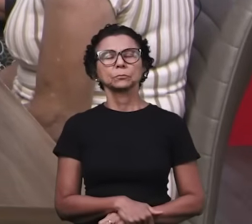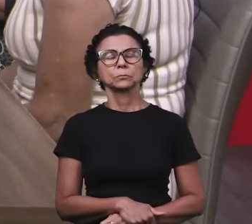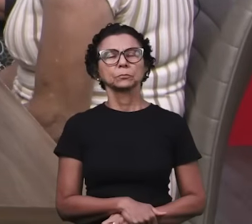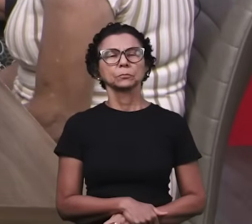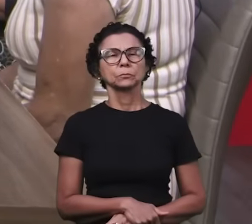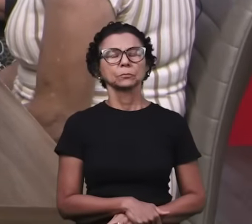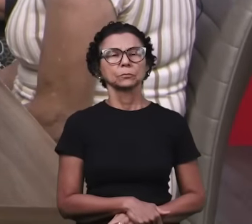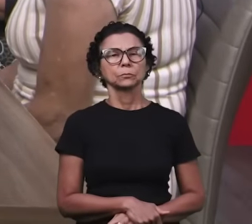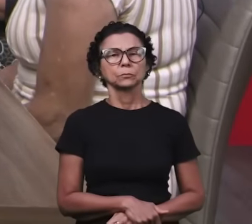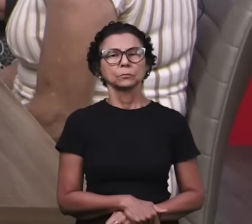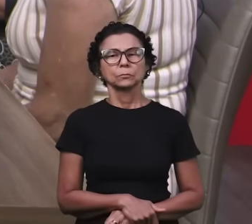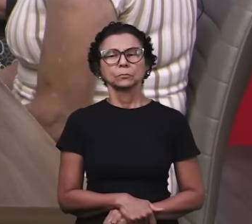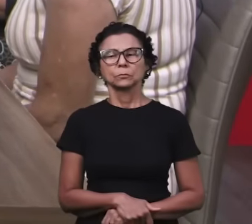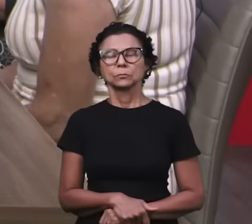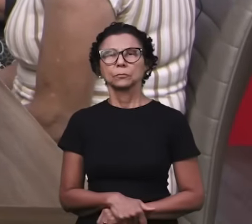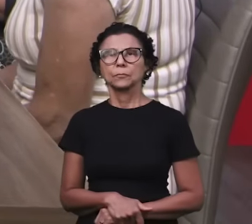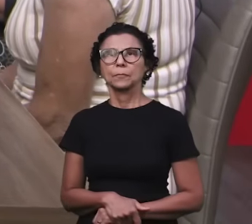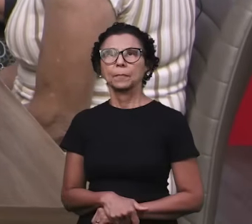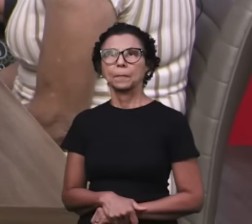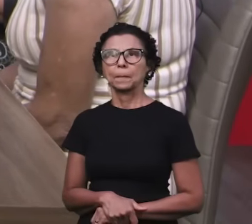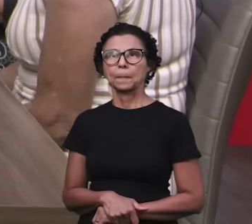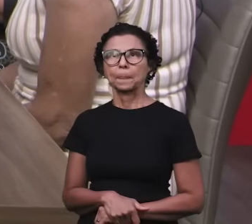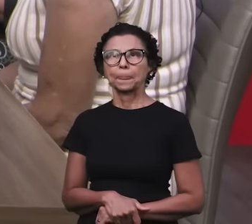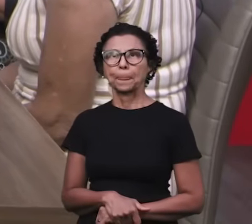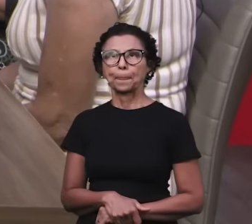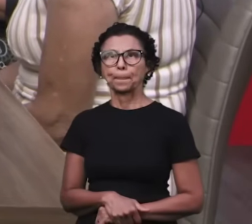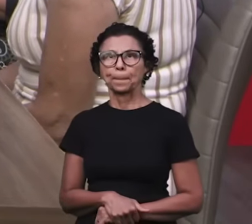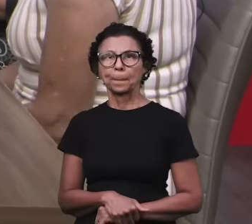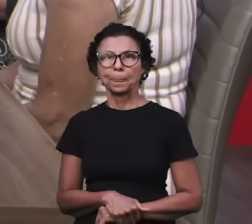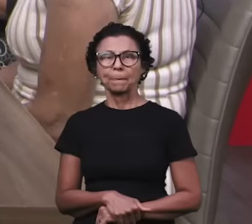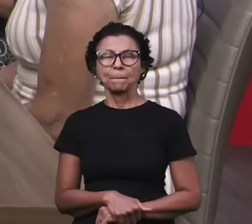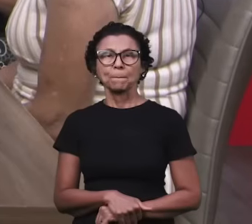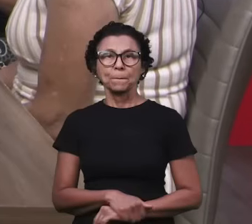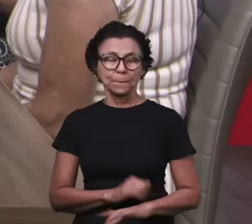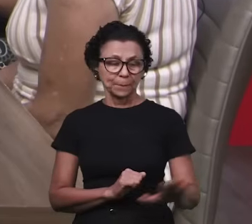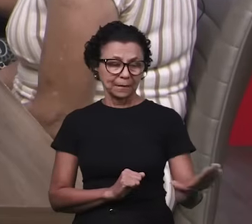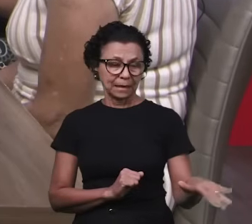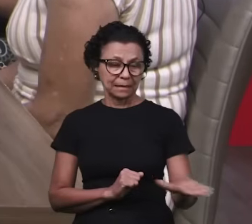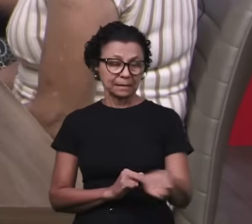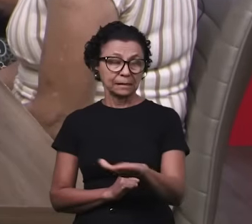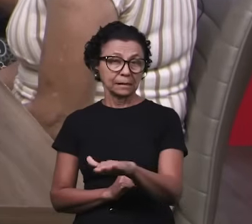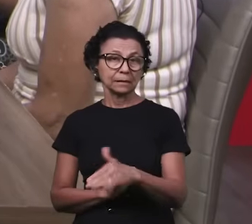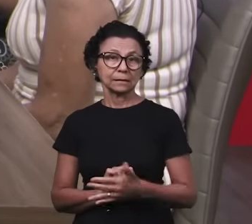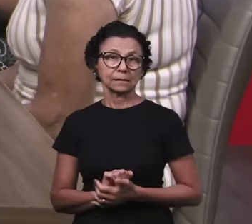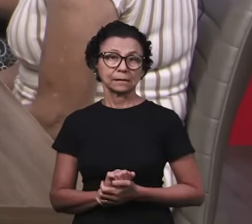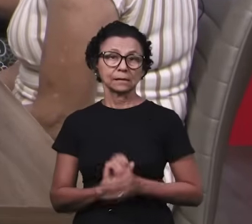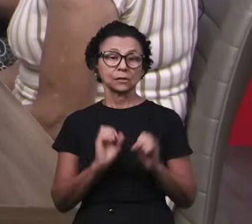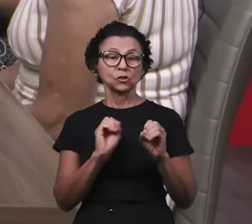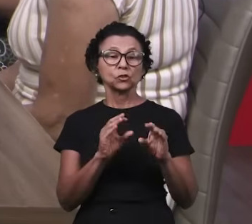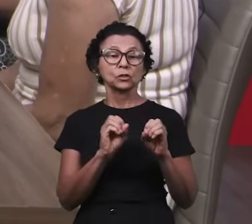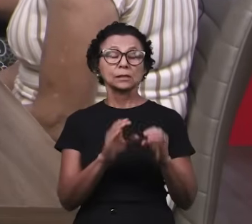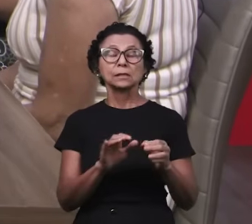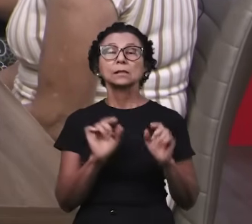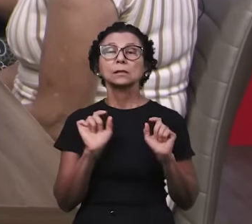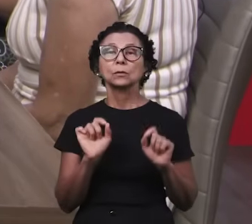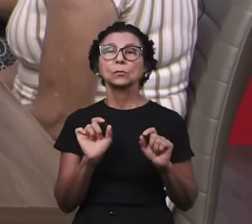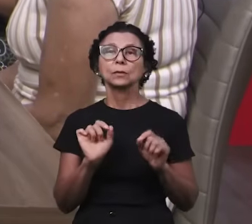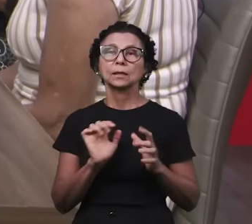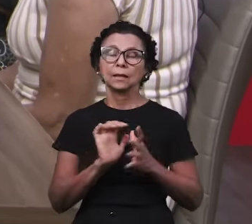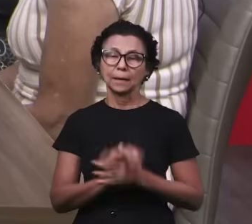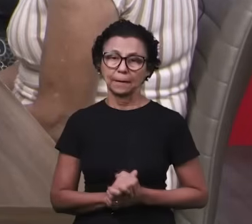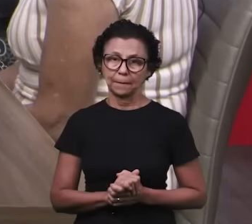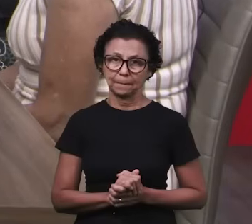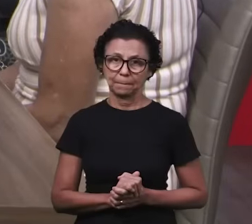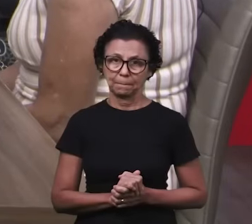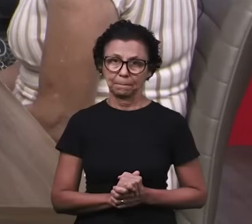você ensina as crianças desde pequenas que arrumar a cama, lavar as vasilhas é um